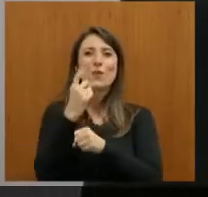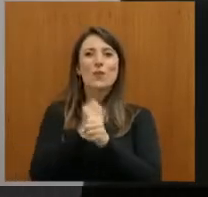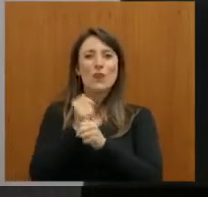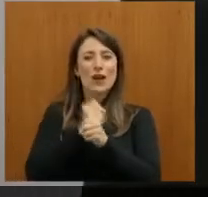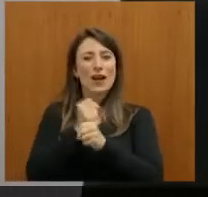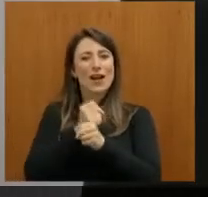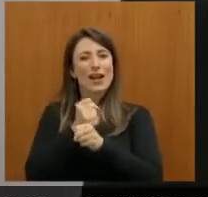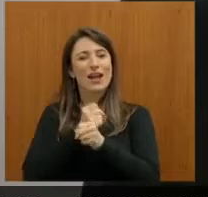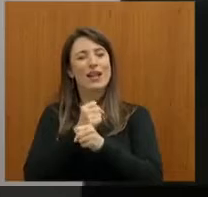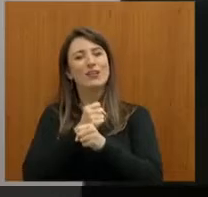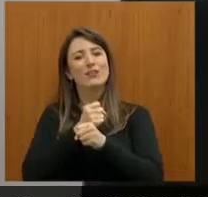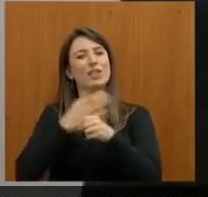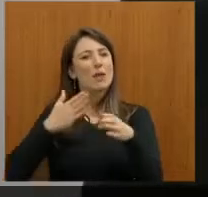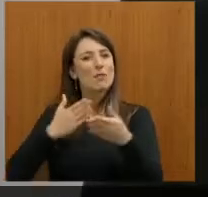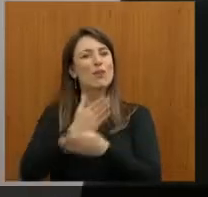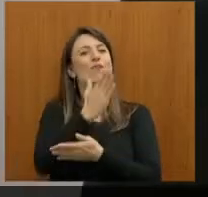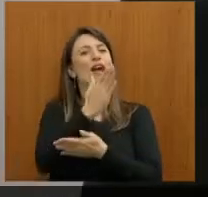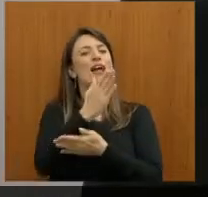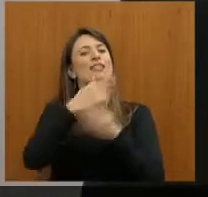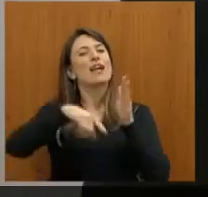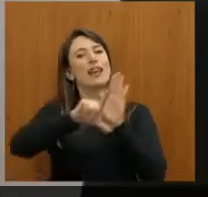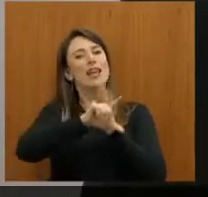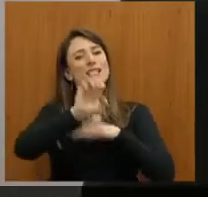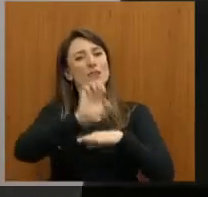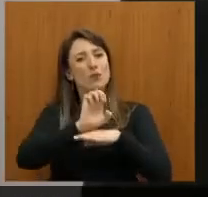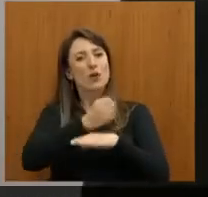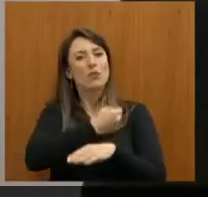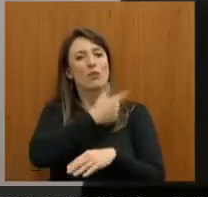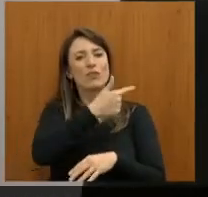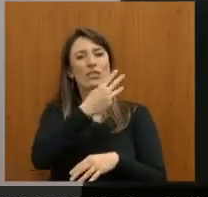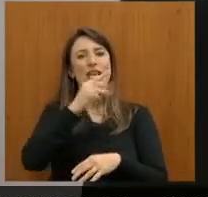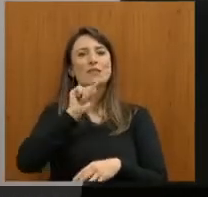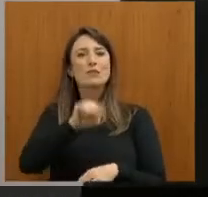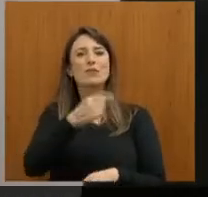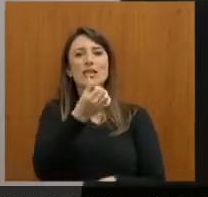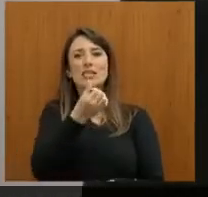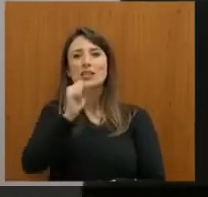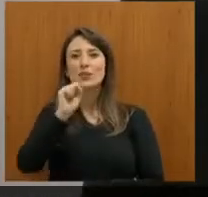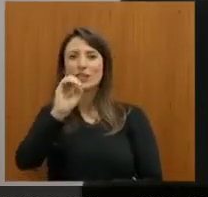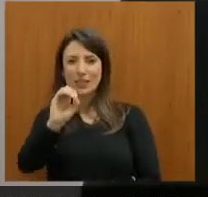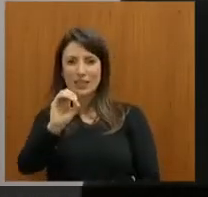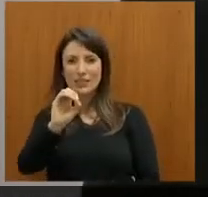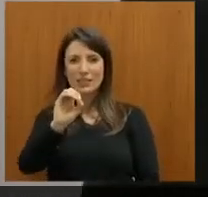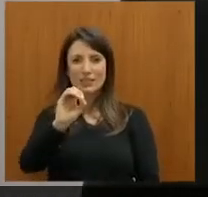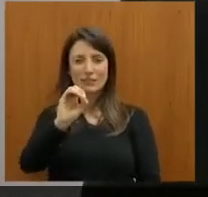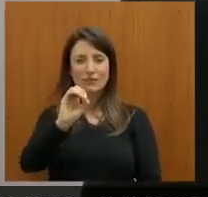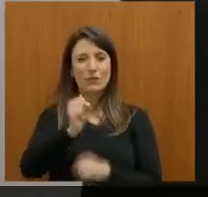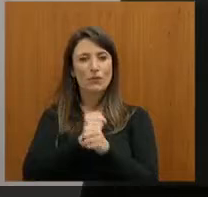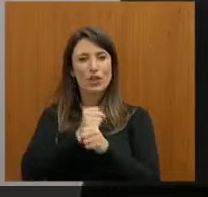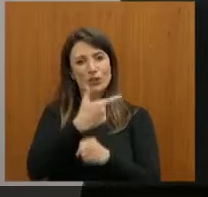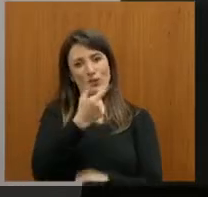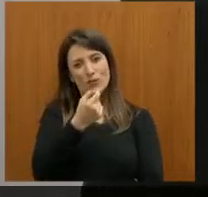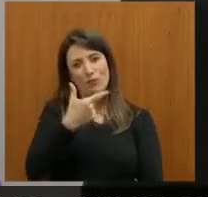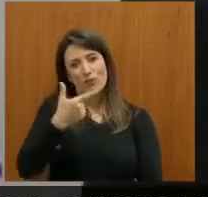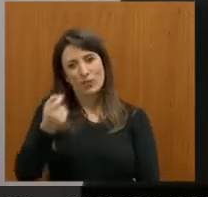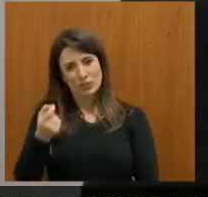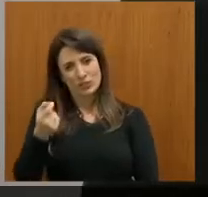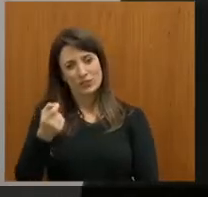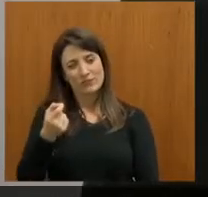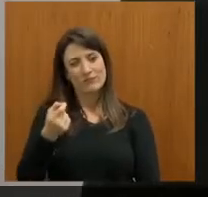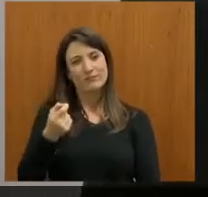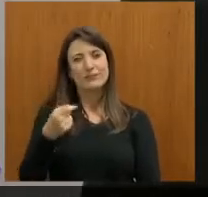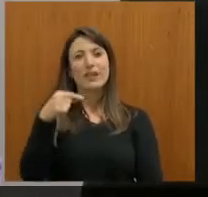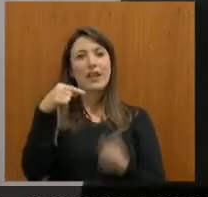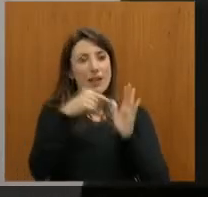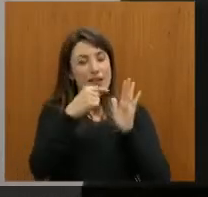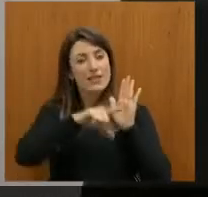lei estadual que a lei 23 1680 do ano de 2020 é